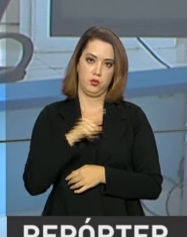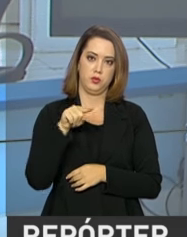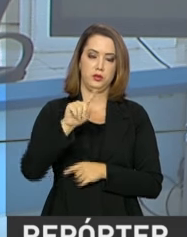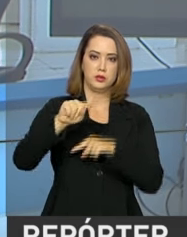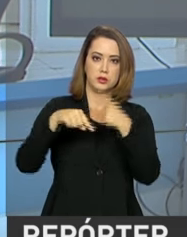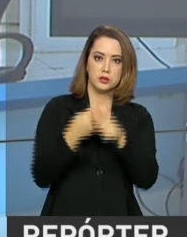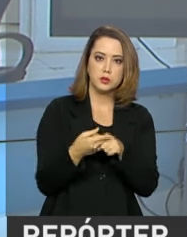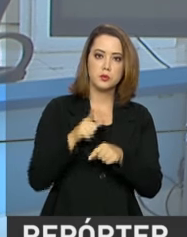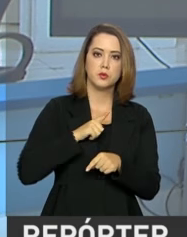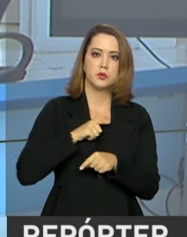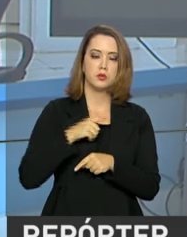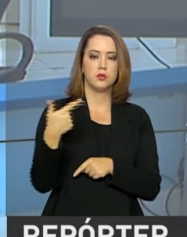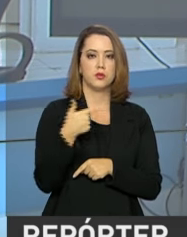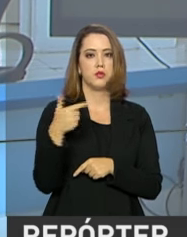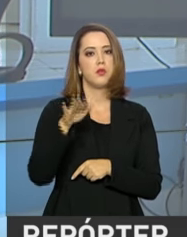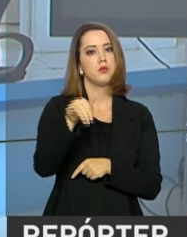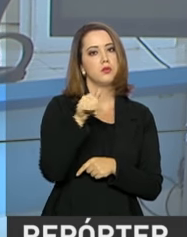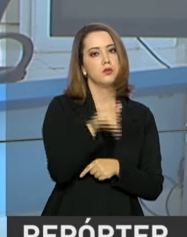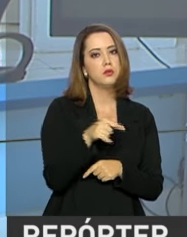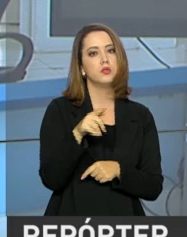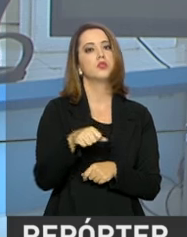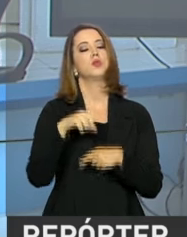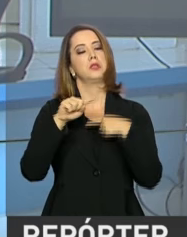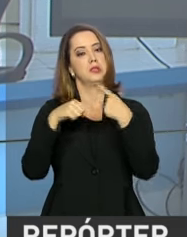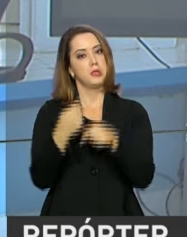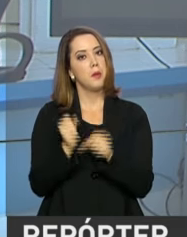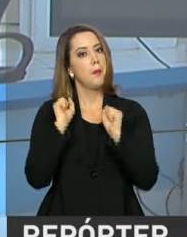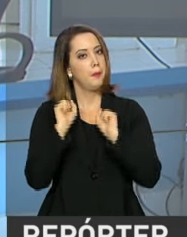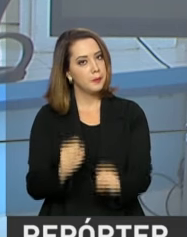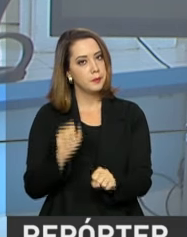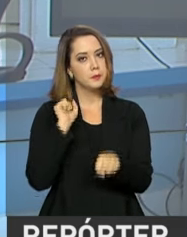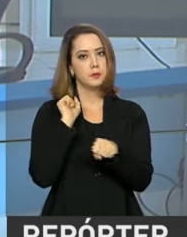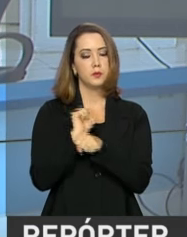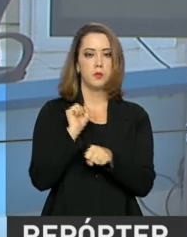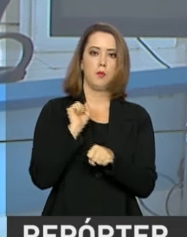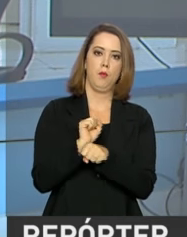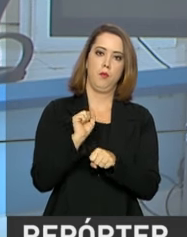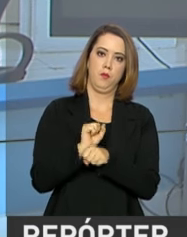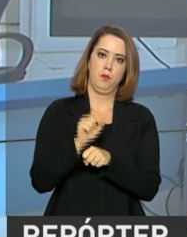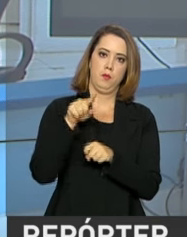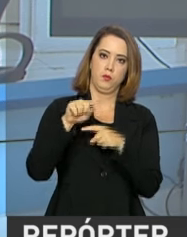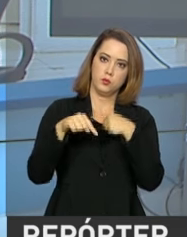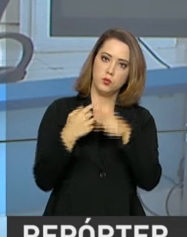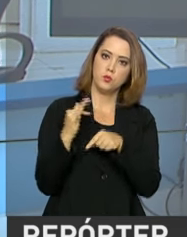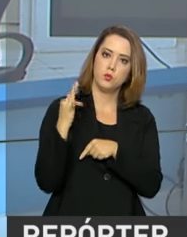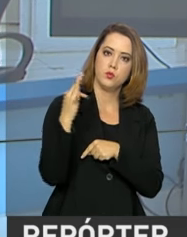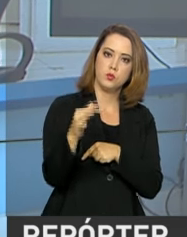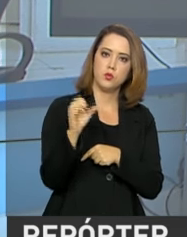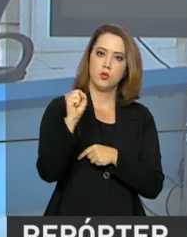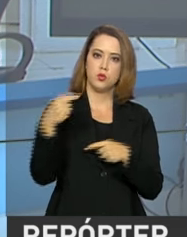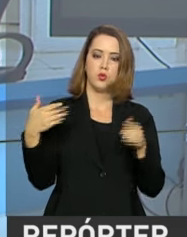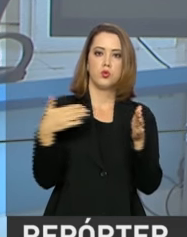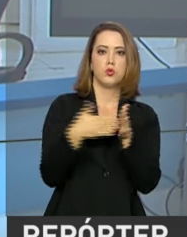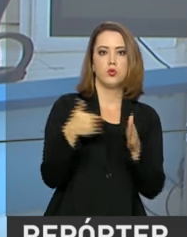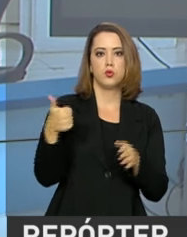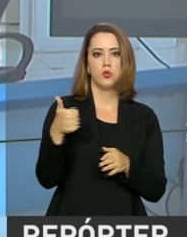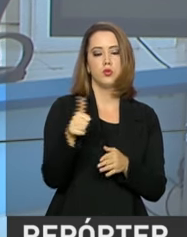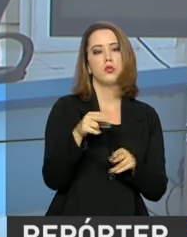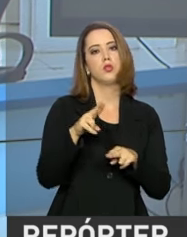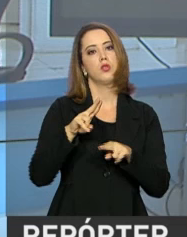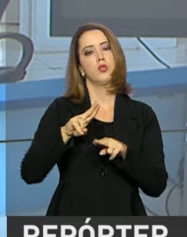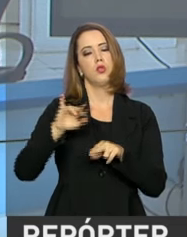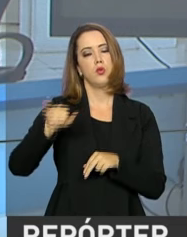sai no dia 27. Quem não for selecionado pode ainda participar da lista de espera de 8 a 11 de julho.